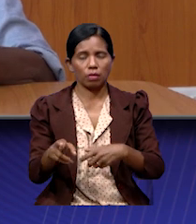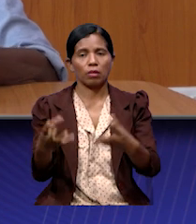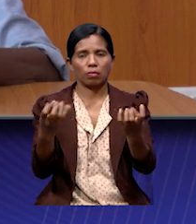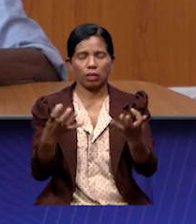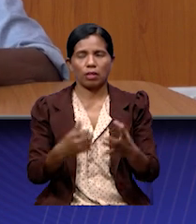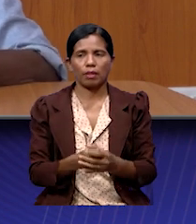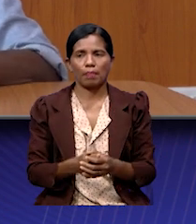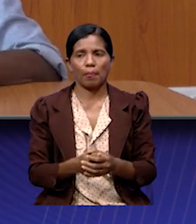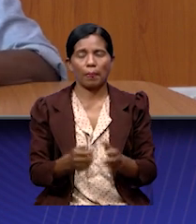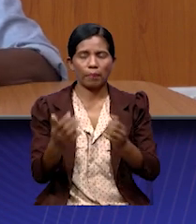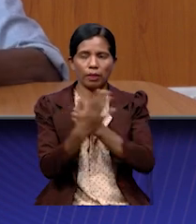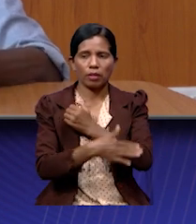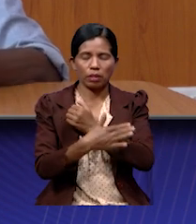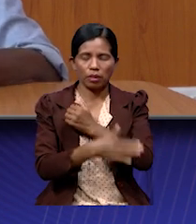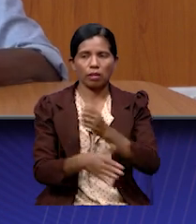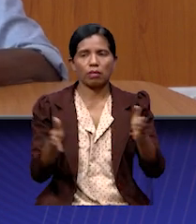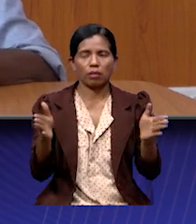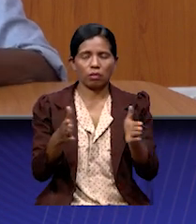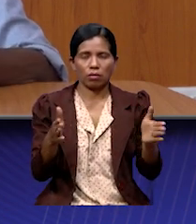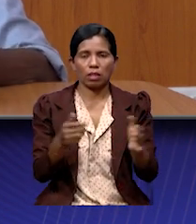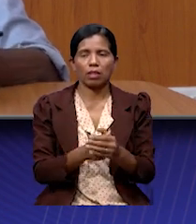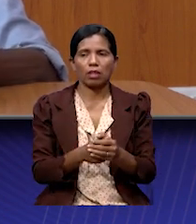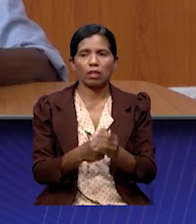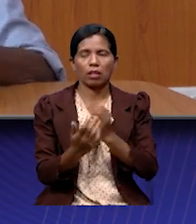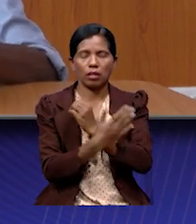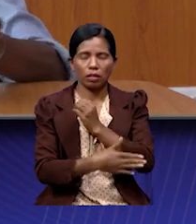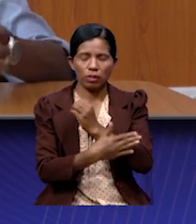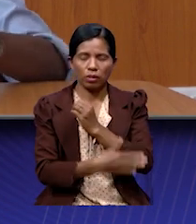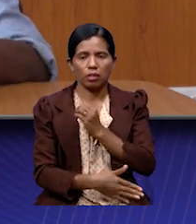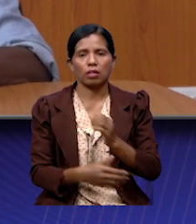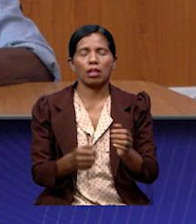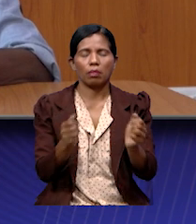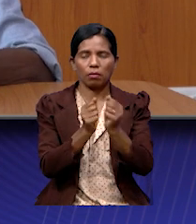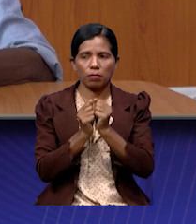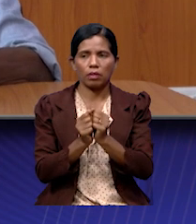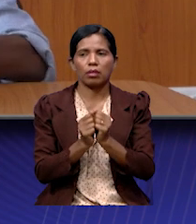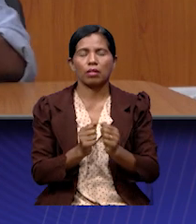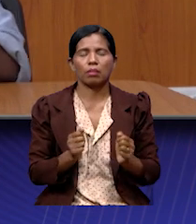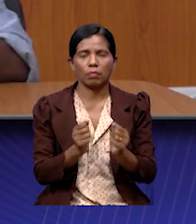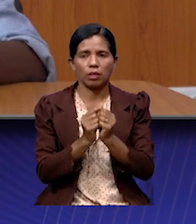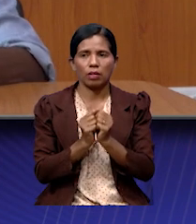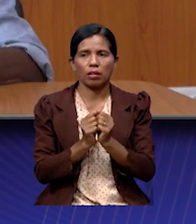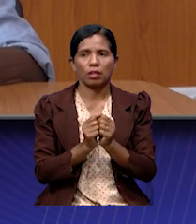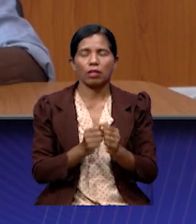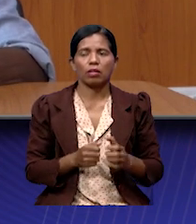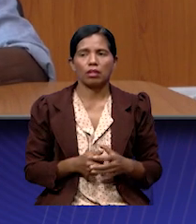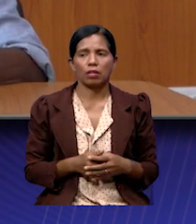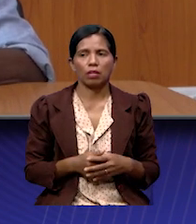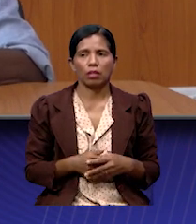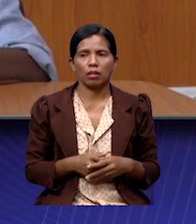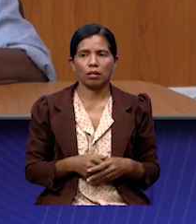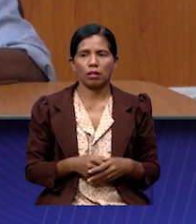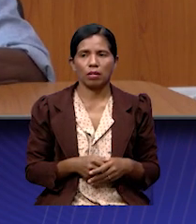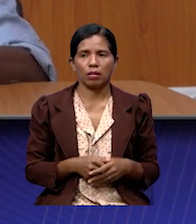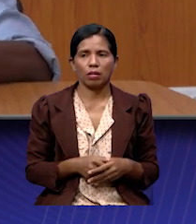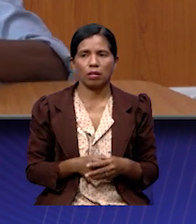será nação produtora que quan será nem a moto nem quem OPEC nem a mesa aqui da nem